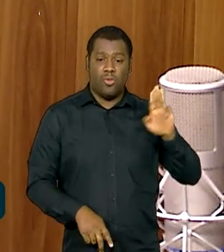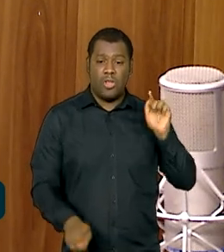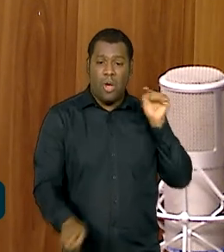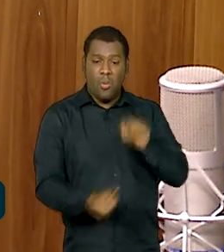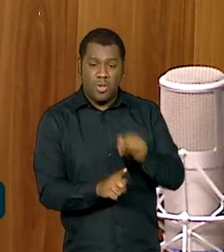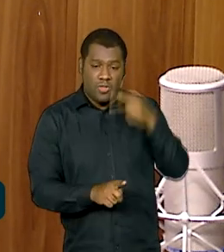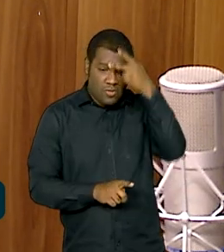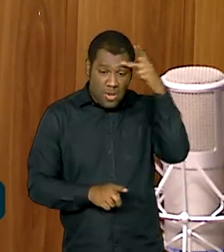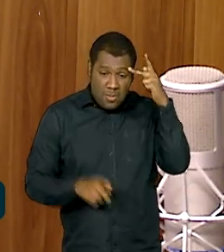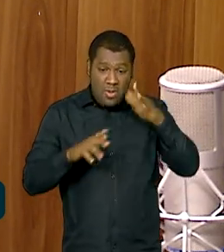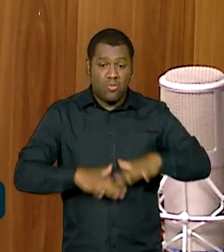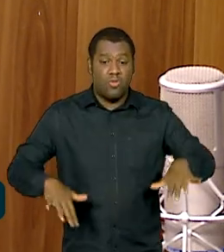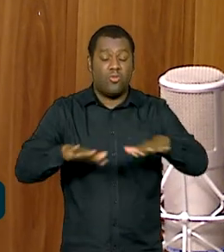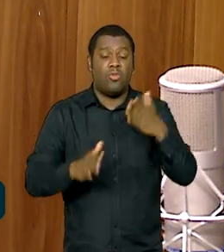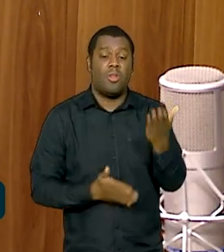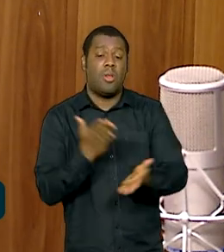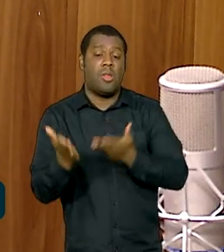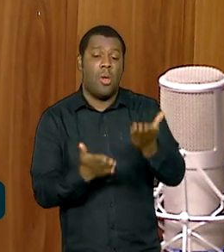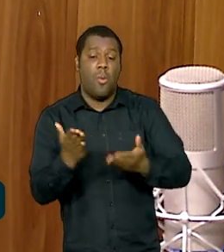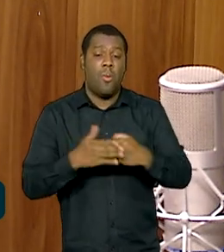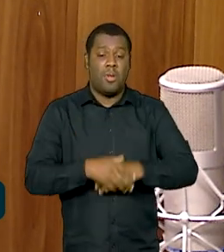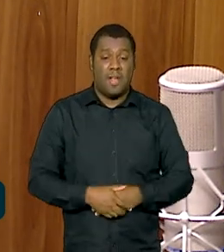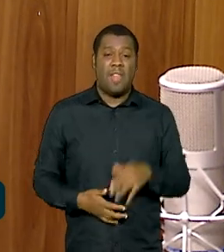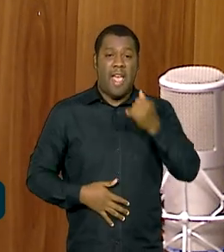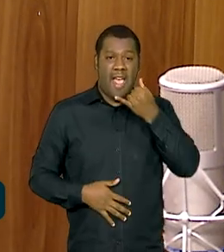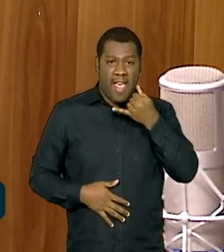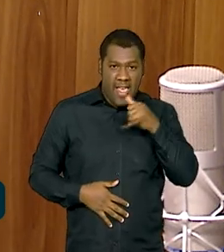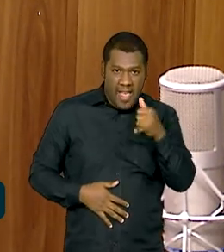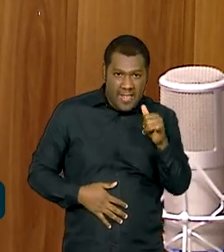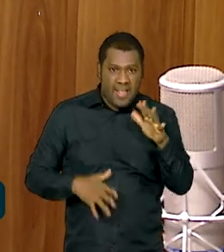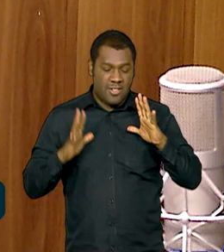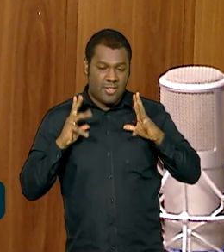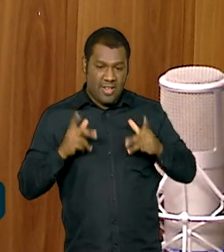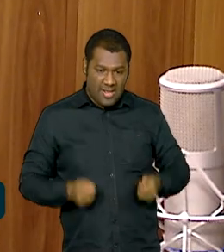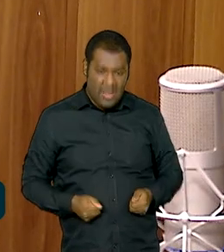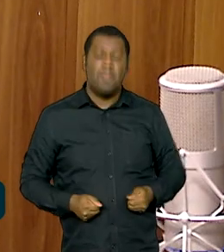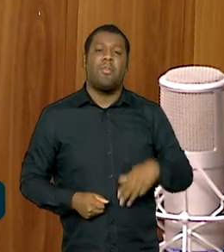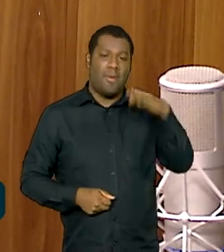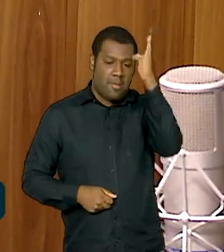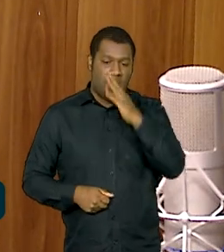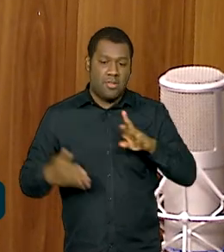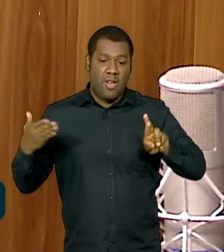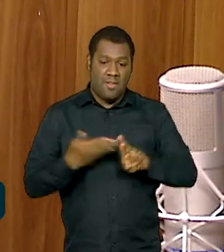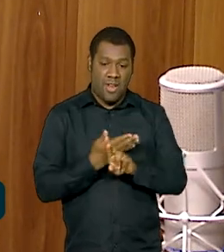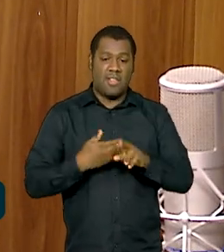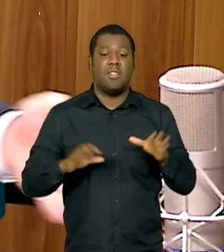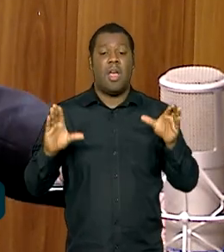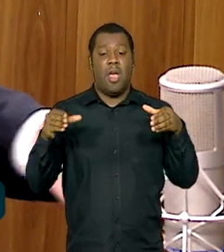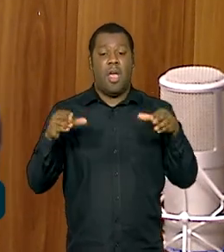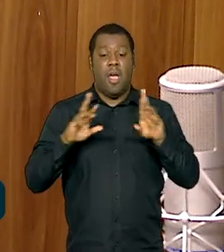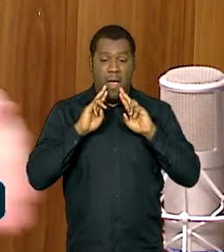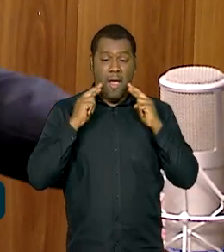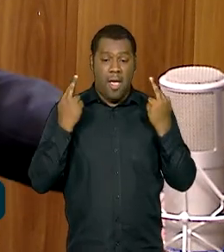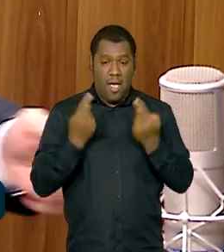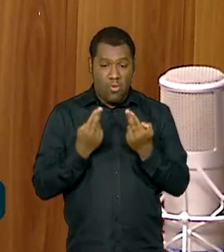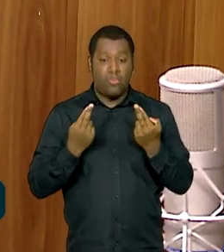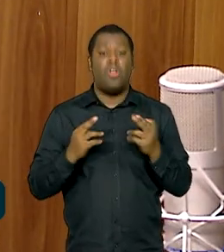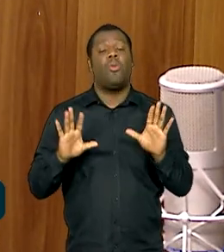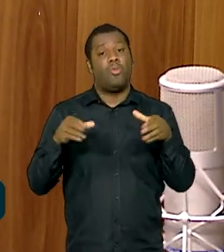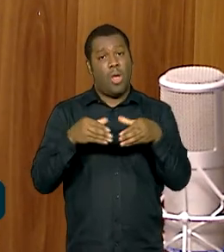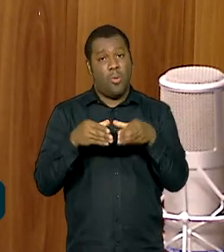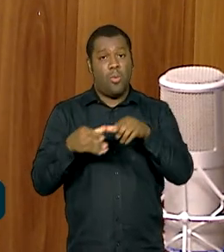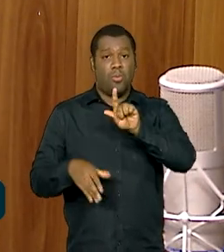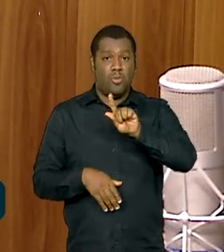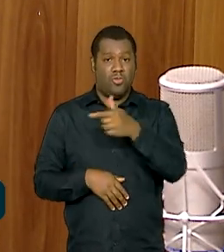energética É uma grande oportunidade uma grande janela que o Brasil lidera e agora no G20 em especial que eu tenho alegria de presidir esse ano